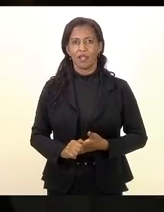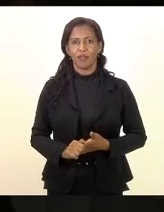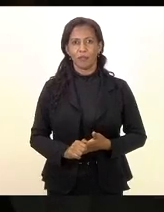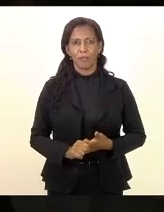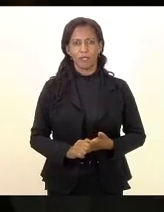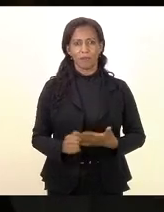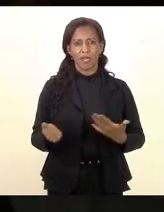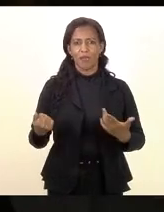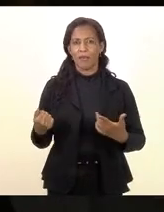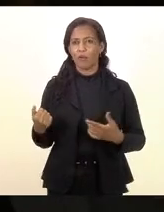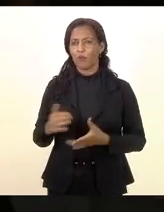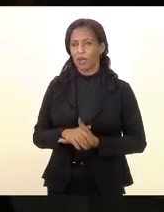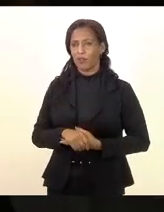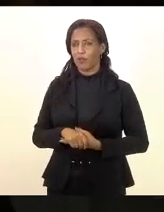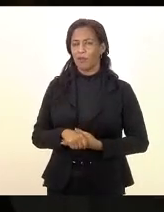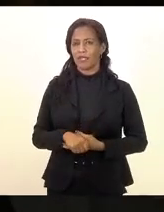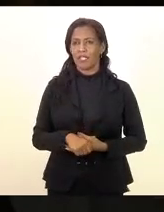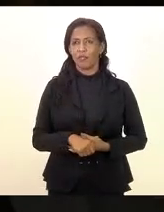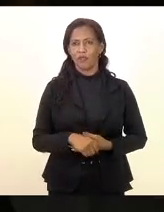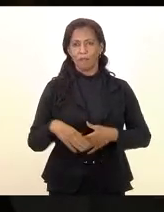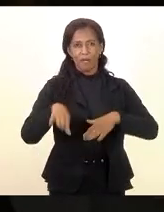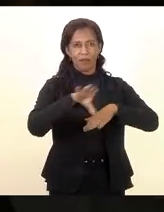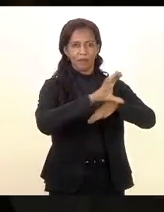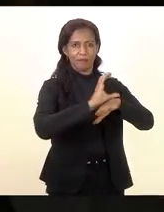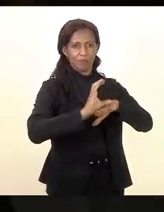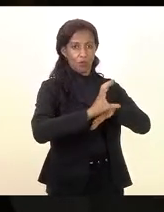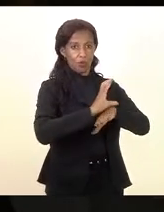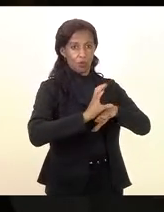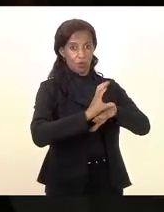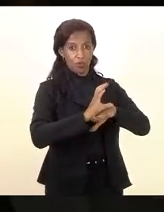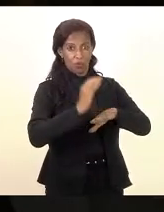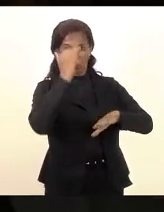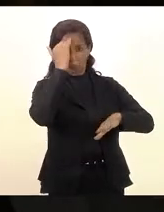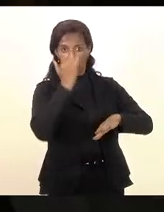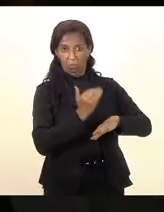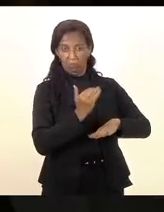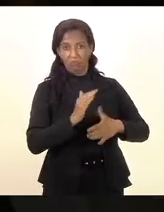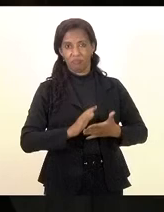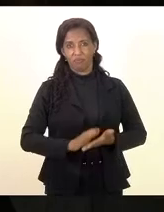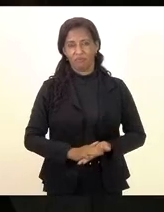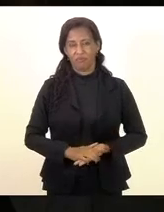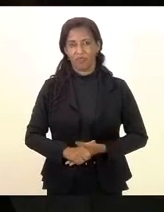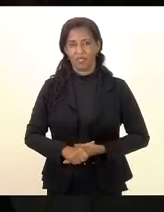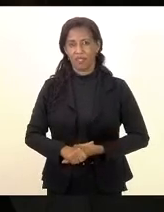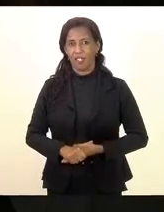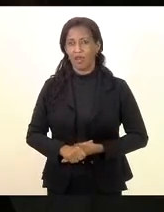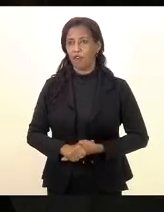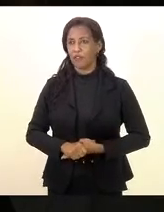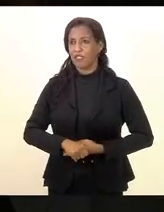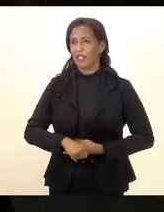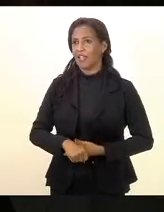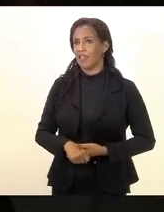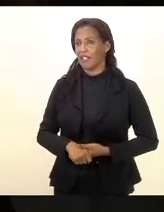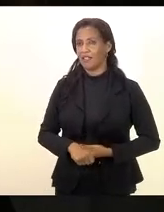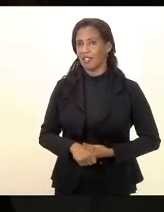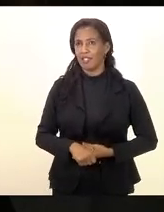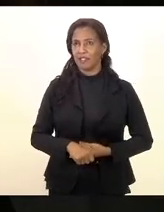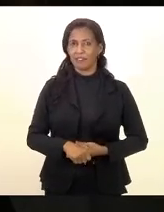as condições constitucionais para que aqueles que estão